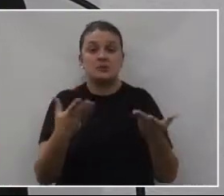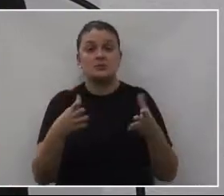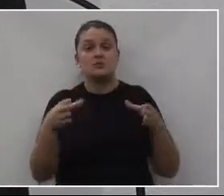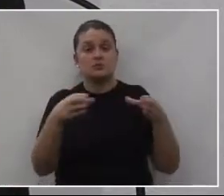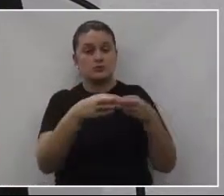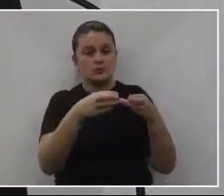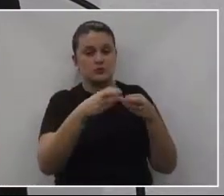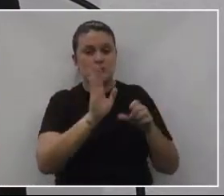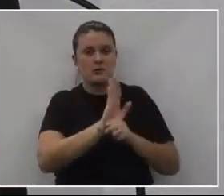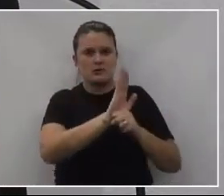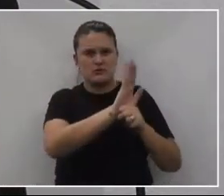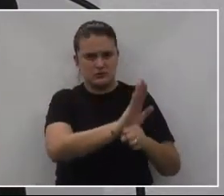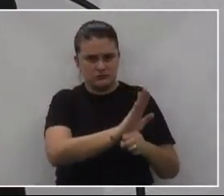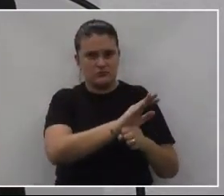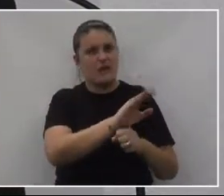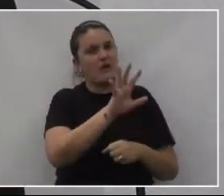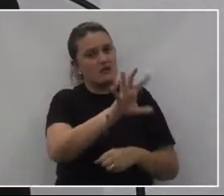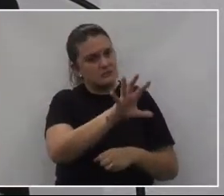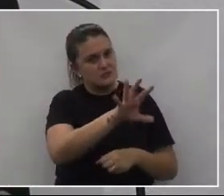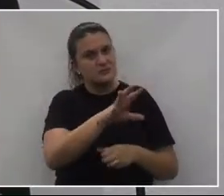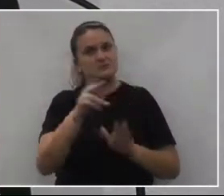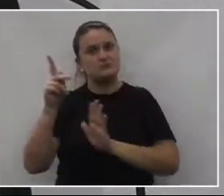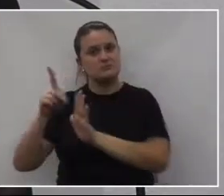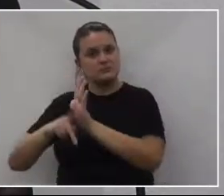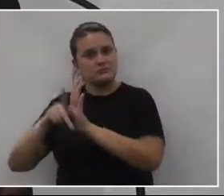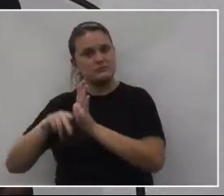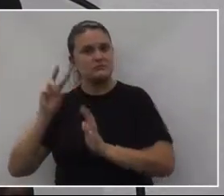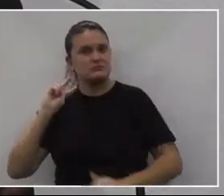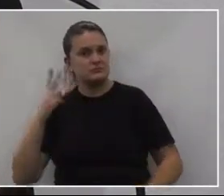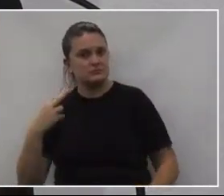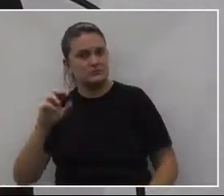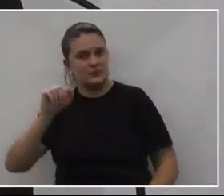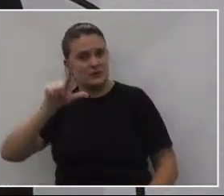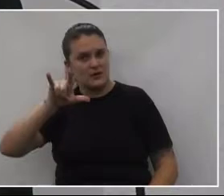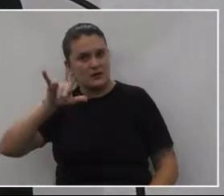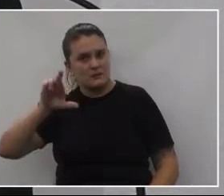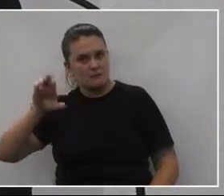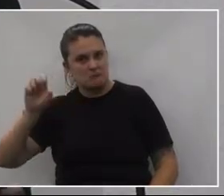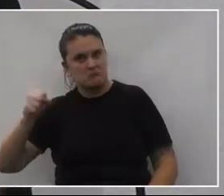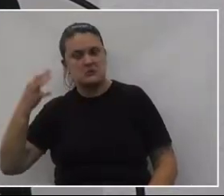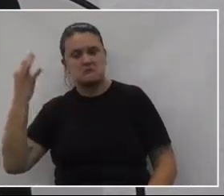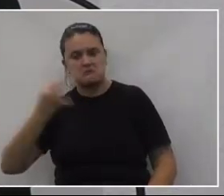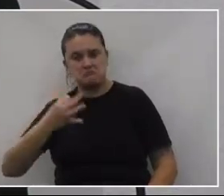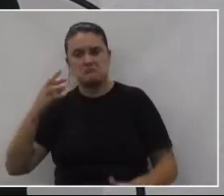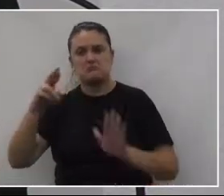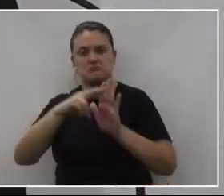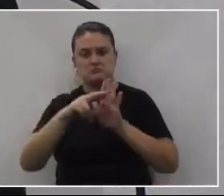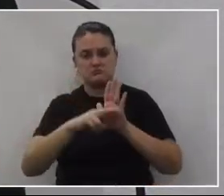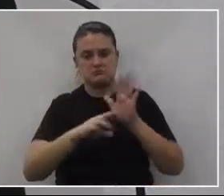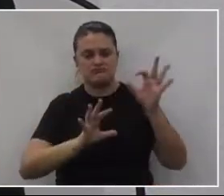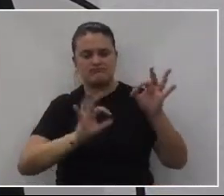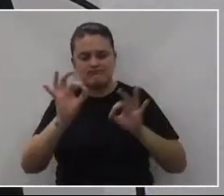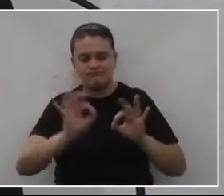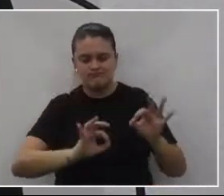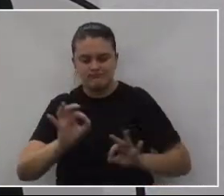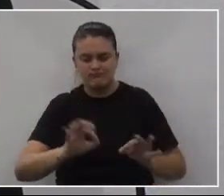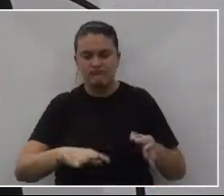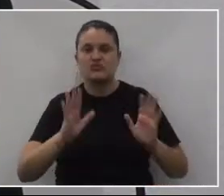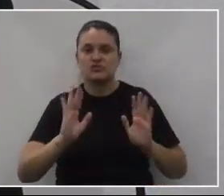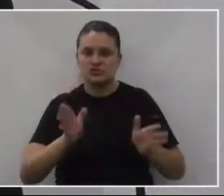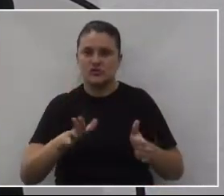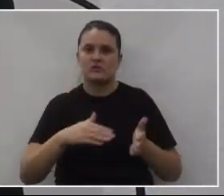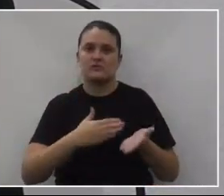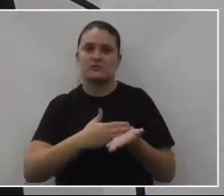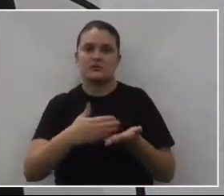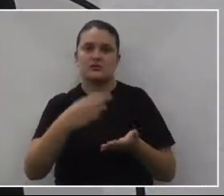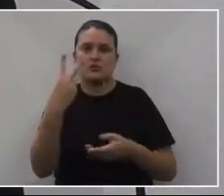ajuda é isso, e o projeto do Almires é isso de uma forma concatenada, de uma forma organizada, planejada. Já vai ser executado